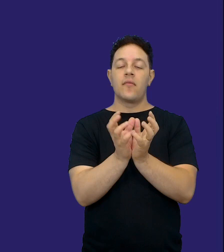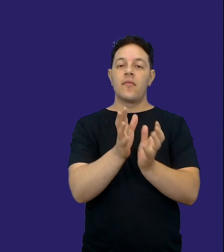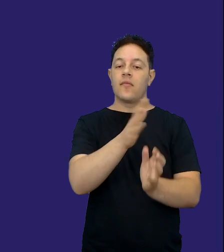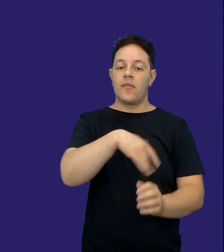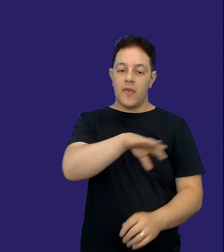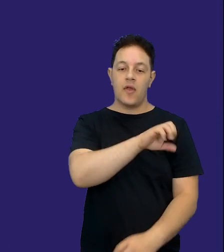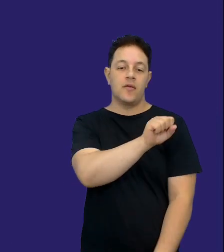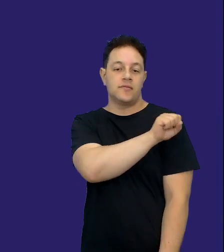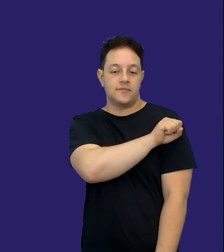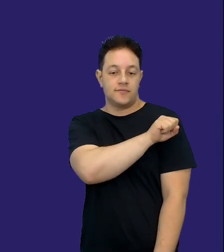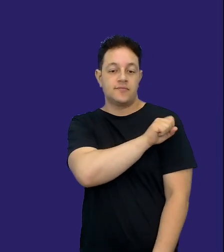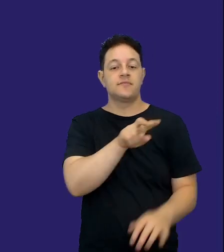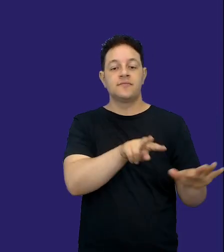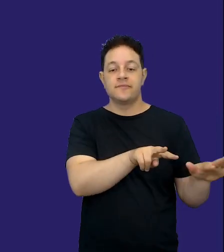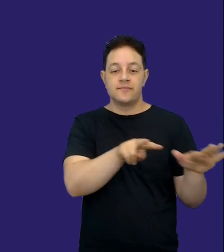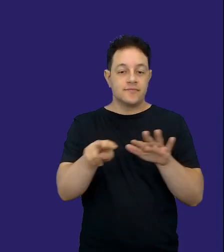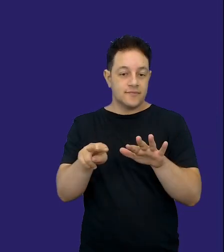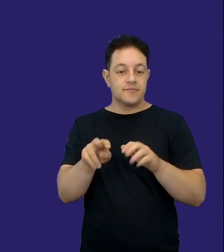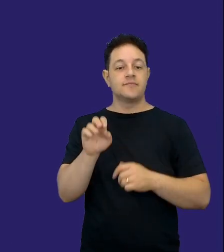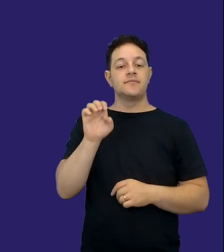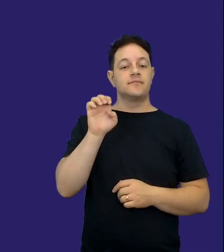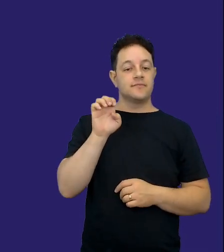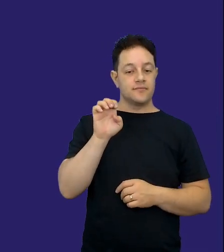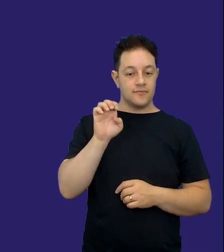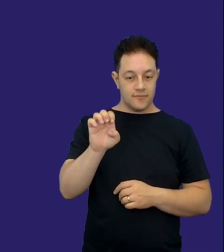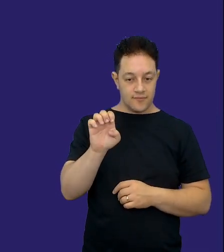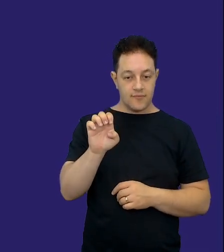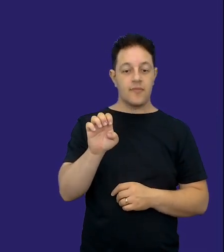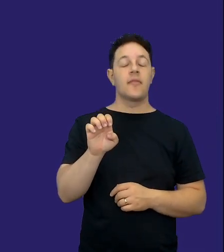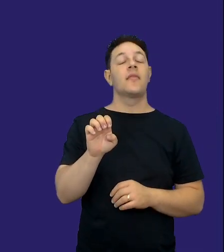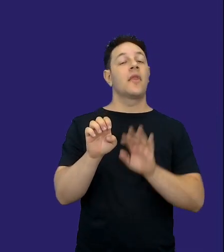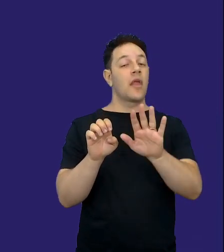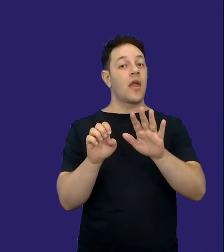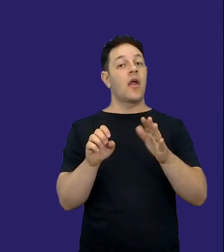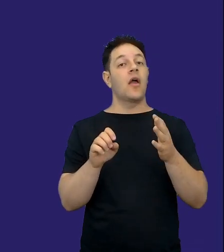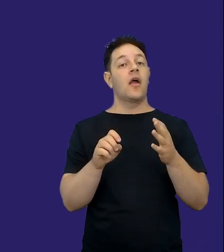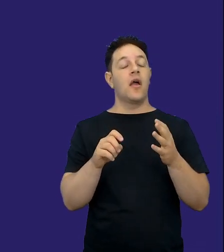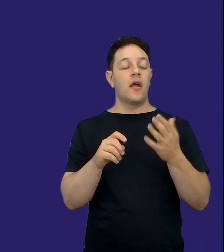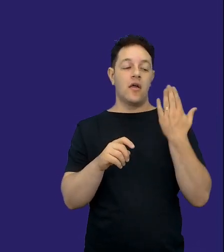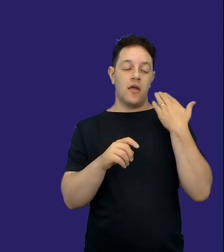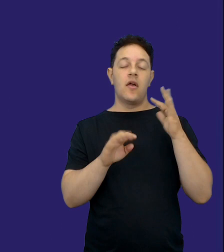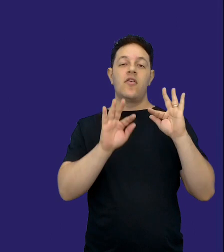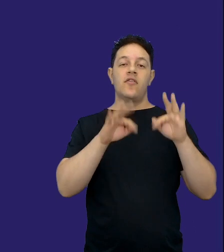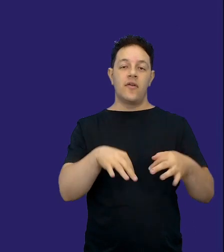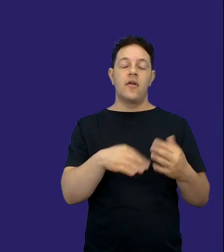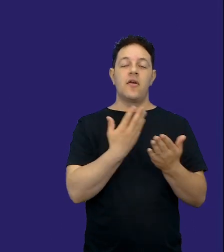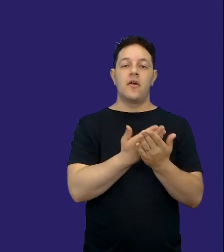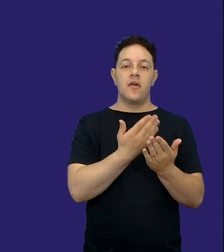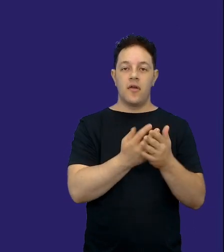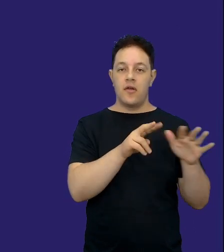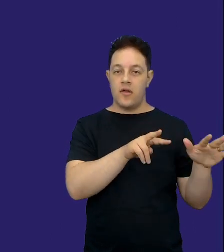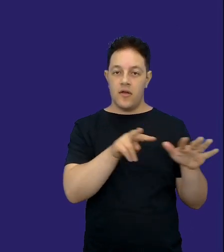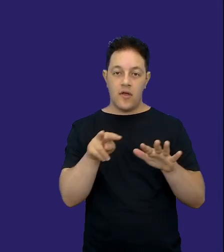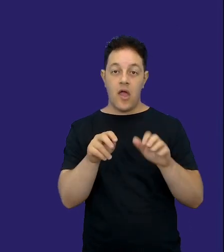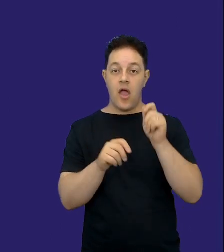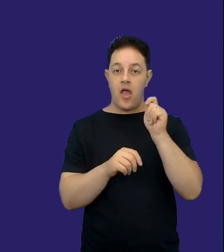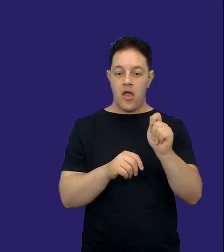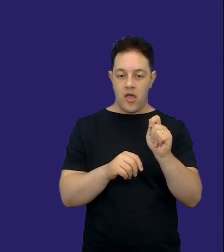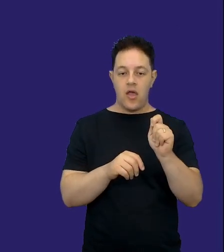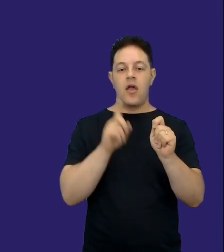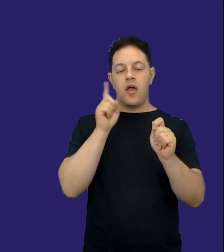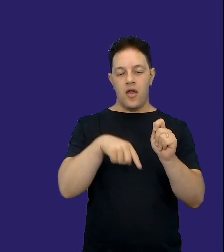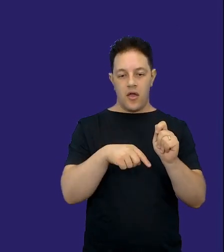gente está finalizando um trabalho que a gente começou na semana A, que foi estudar a sequência de atividade 5. Para